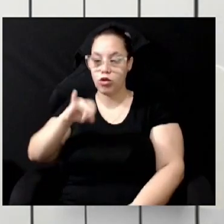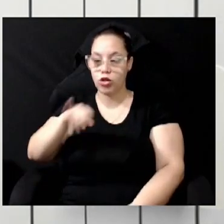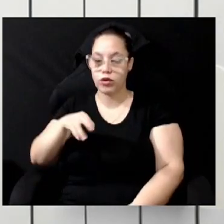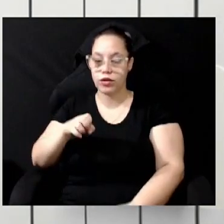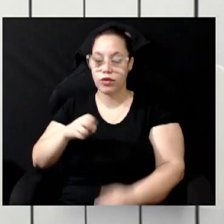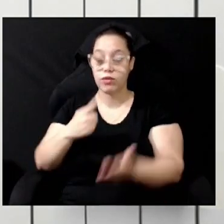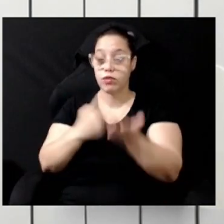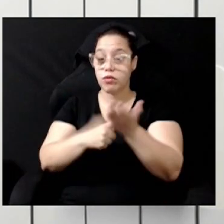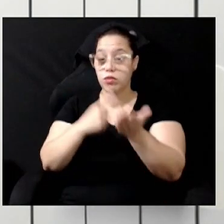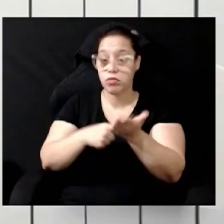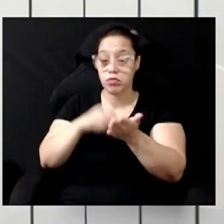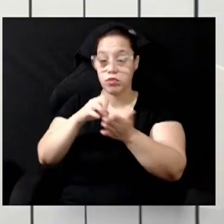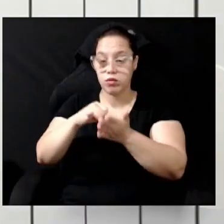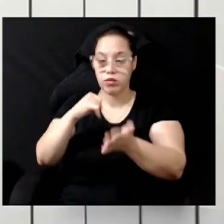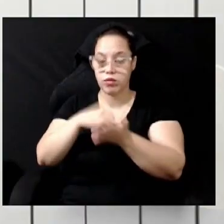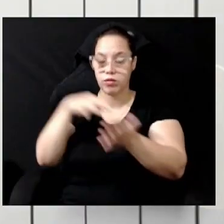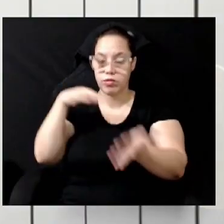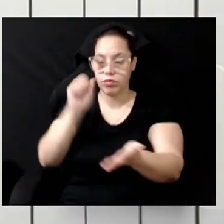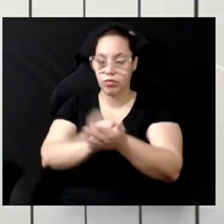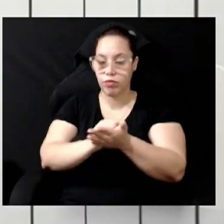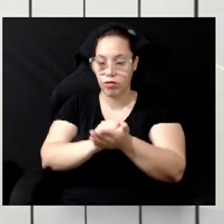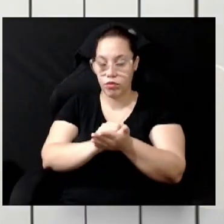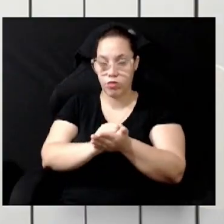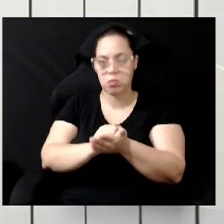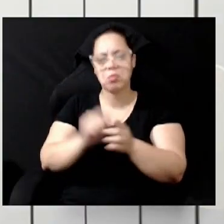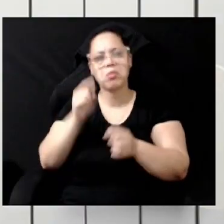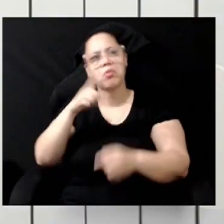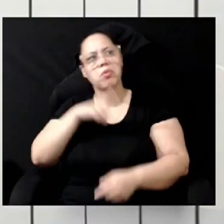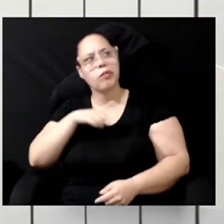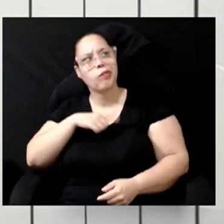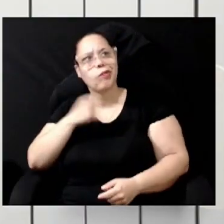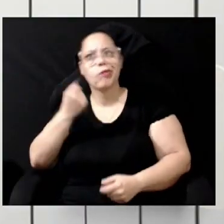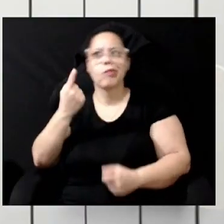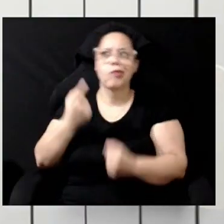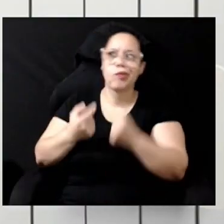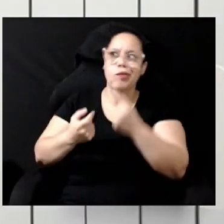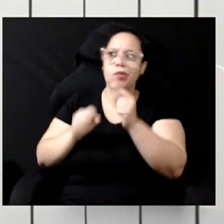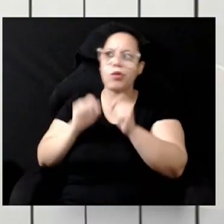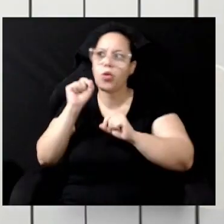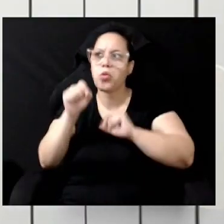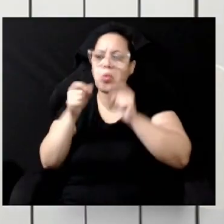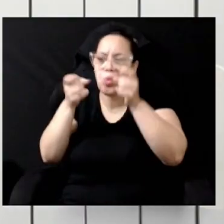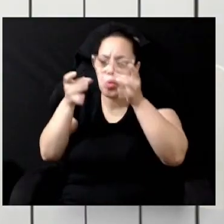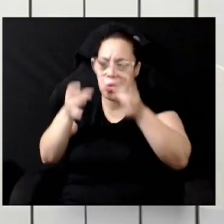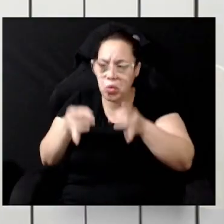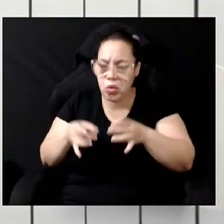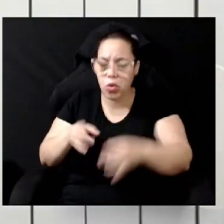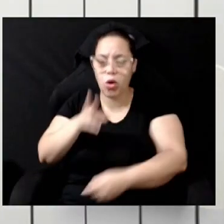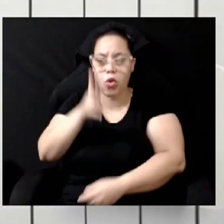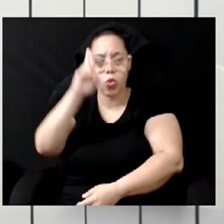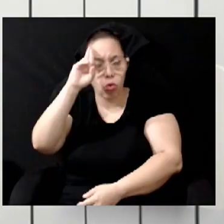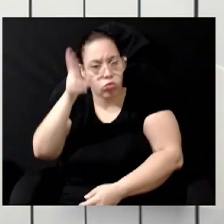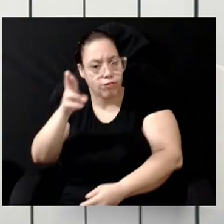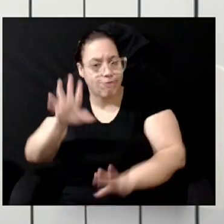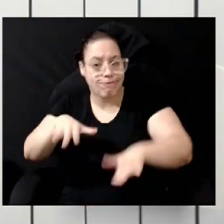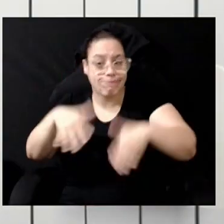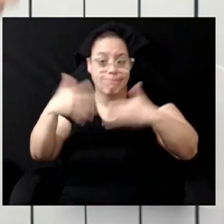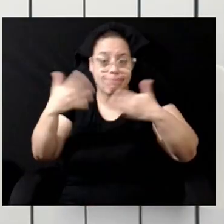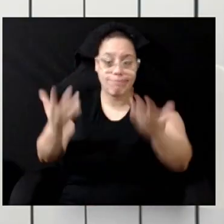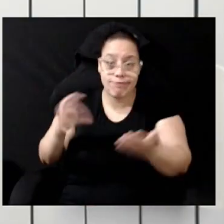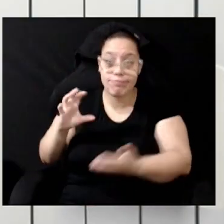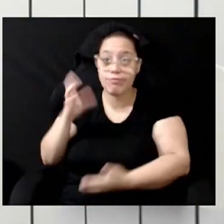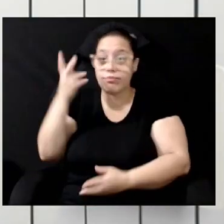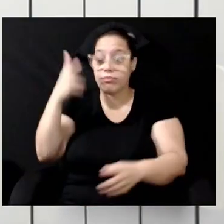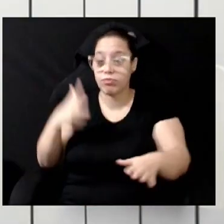que estão disponíveis, se existem pré-requisitos para estes tutores, quando vai acontecer essa